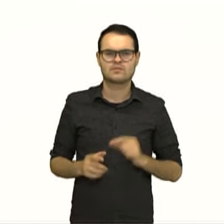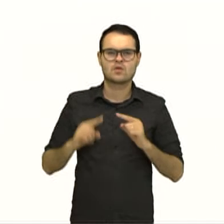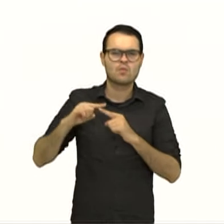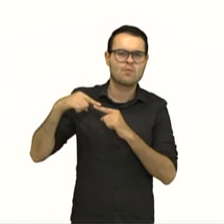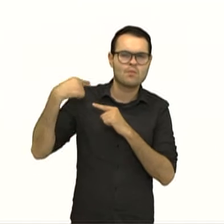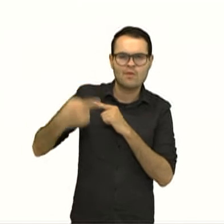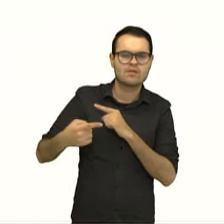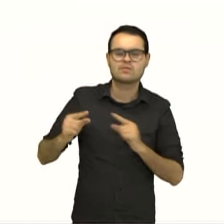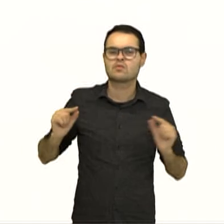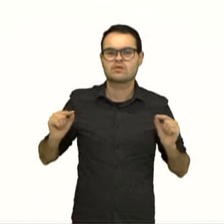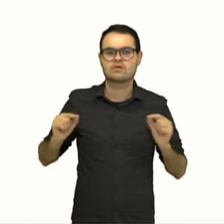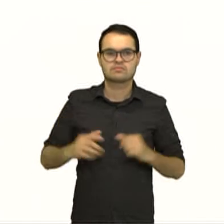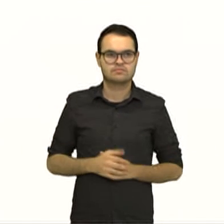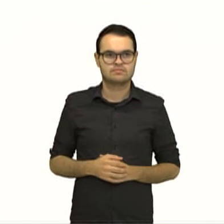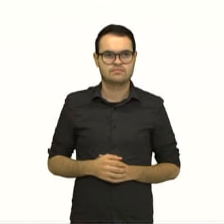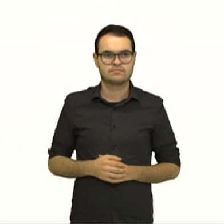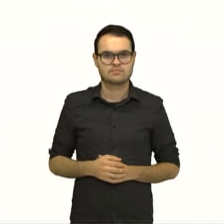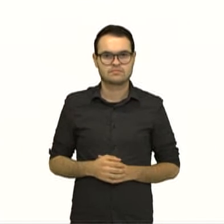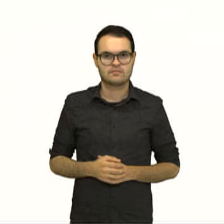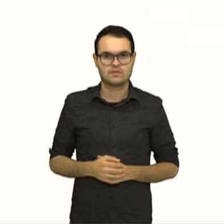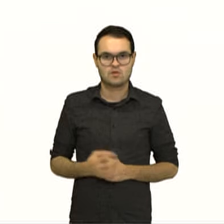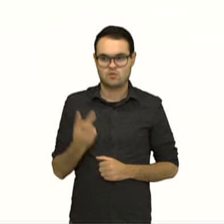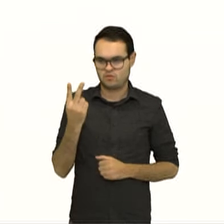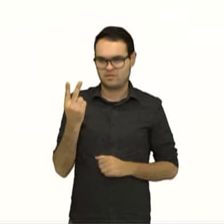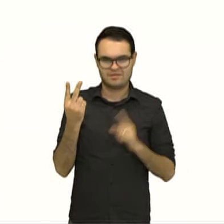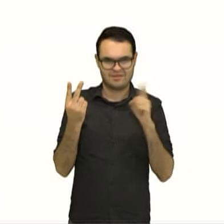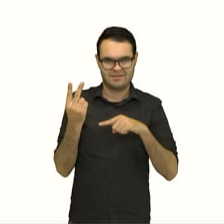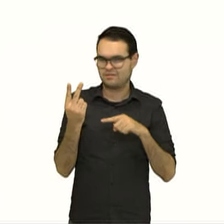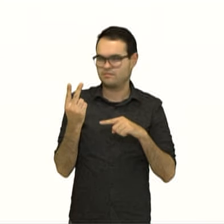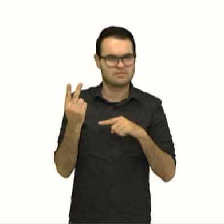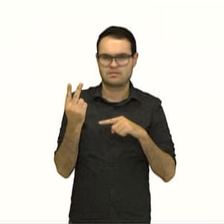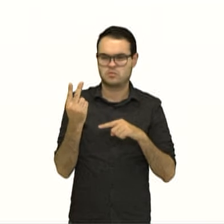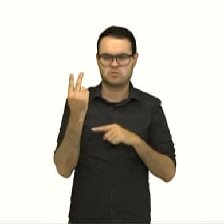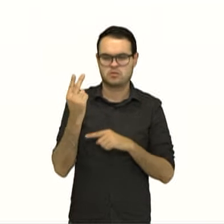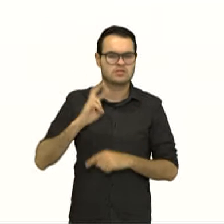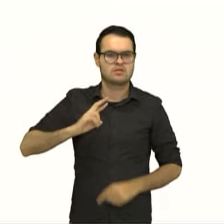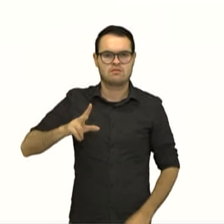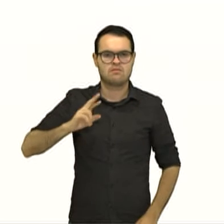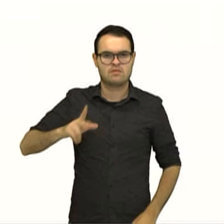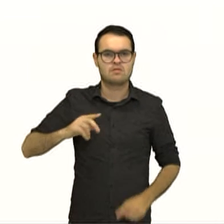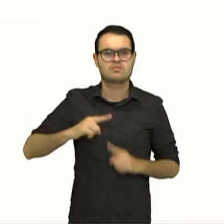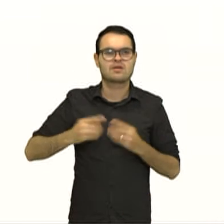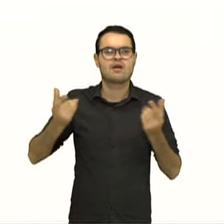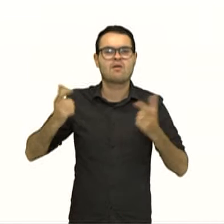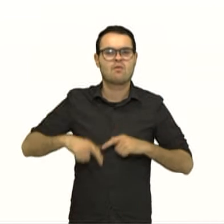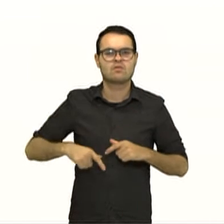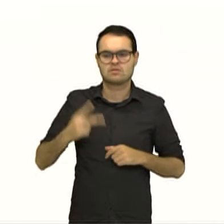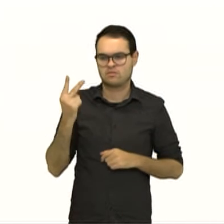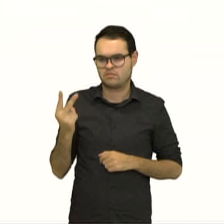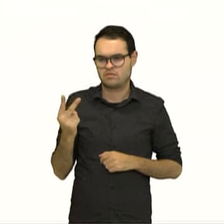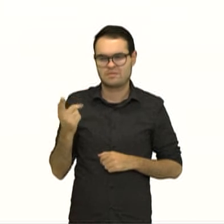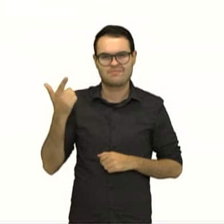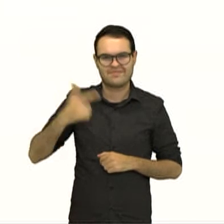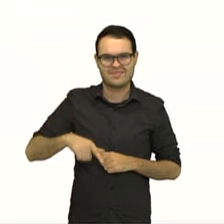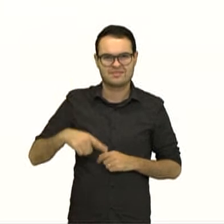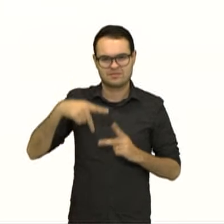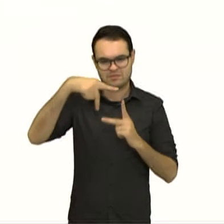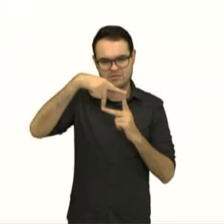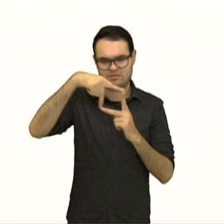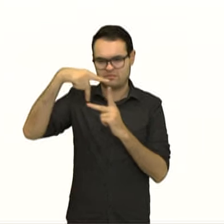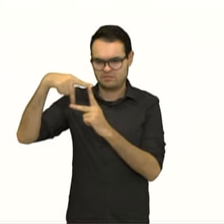próximo? 1. O 2 seria? Não, o 2 não seria, porque onde eu colocar mais um quadrado aqui,